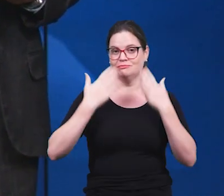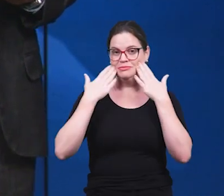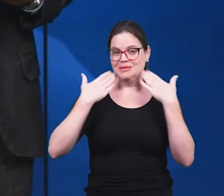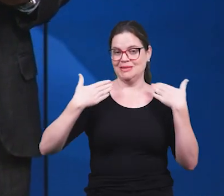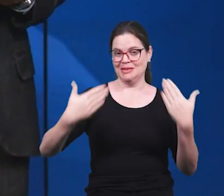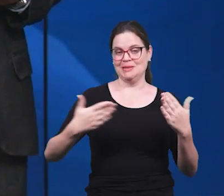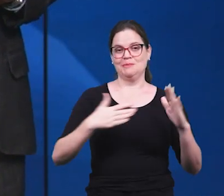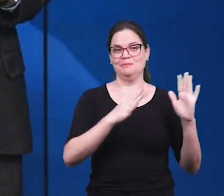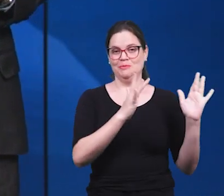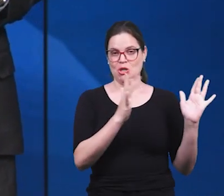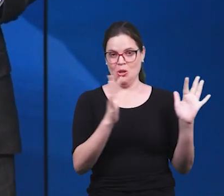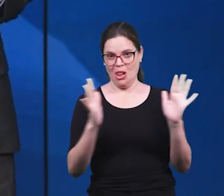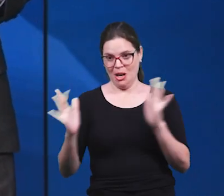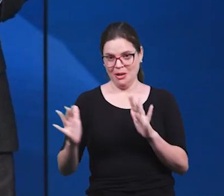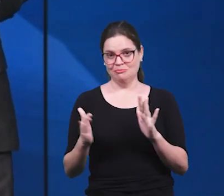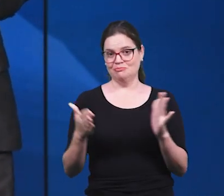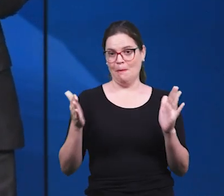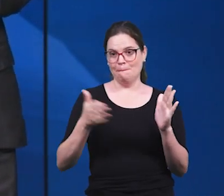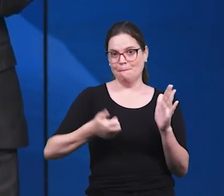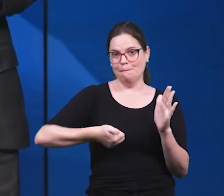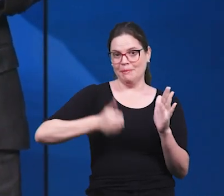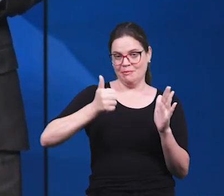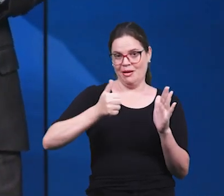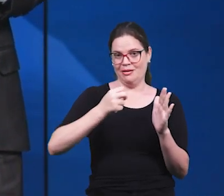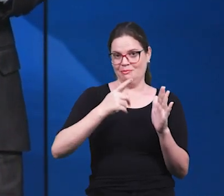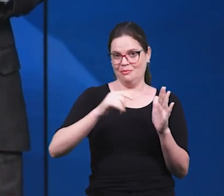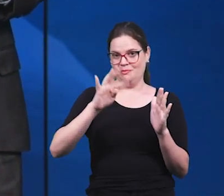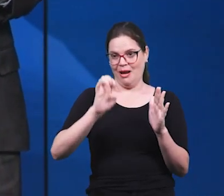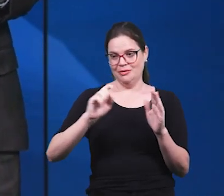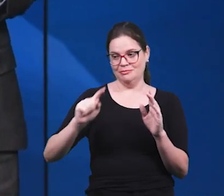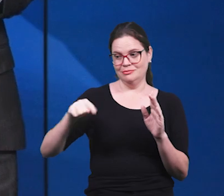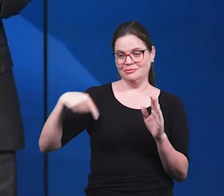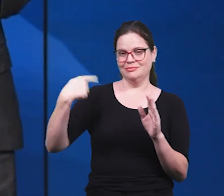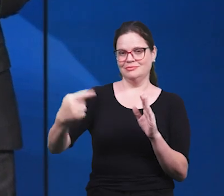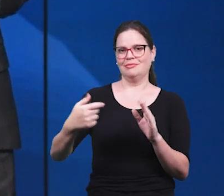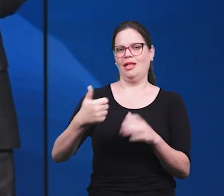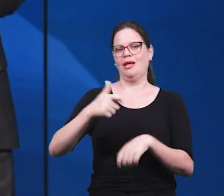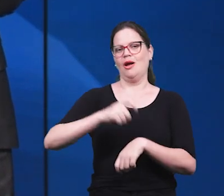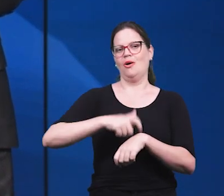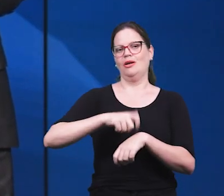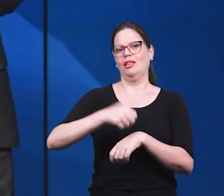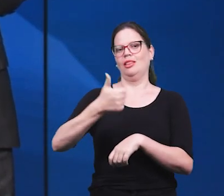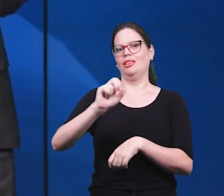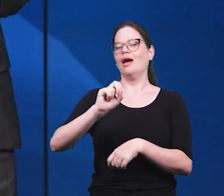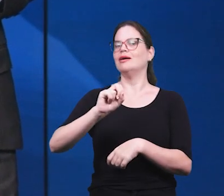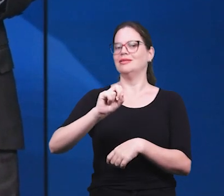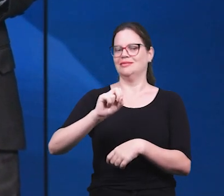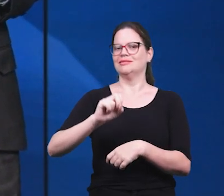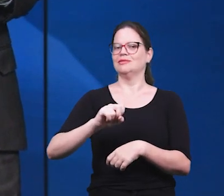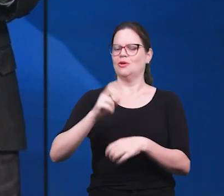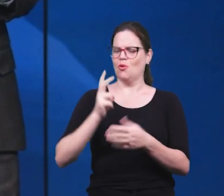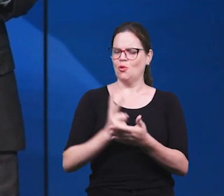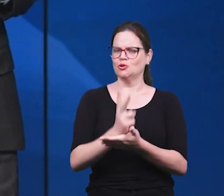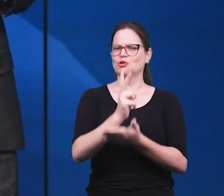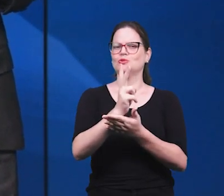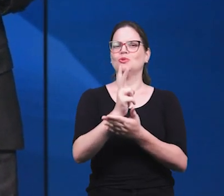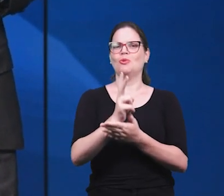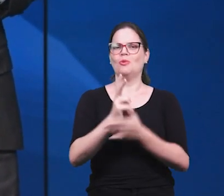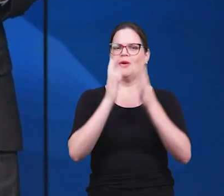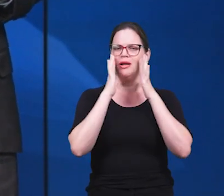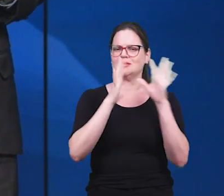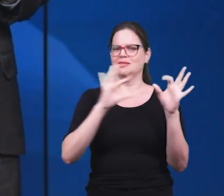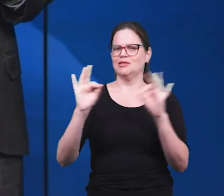apresentação aqui hoje, dessa primeira parte, né? E daqui a pouco, na Escola Bíblica Dominical, nós te aguardamos lá. Permanece no nosso canal de